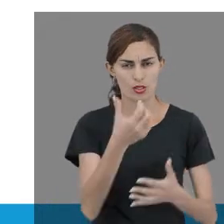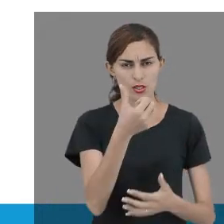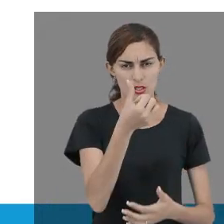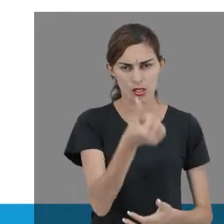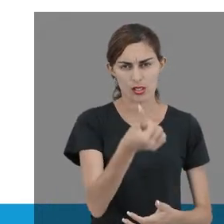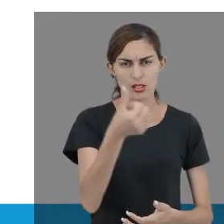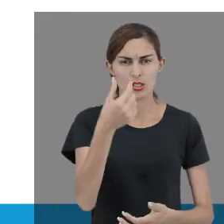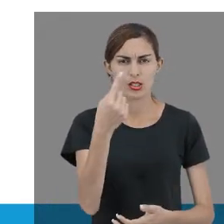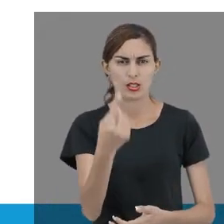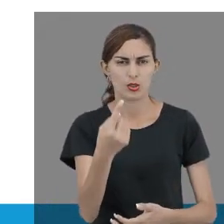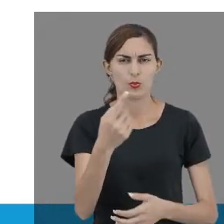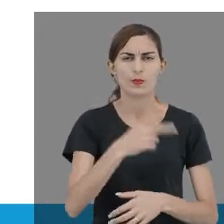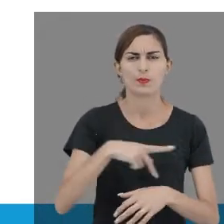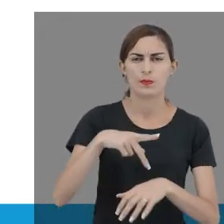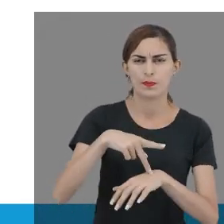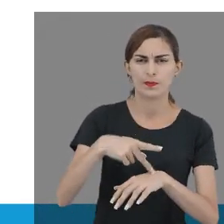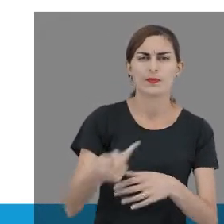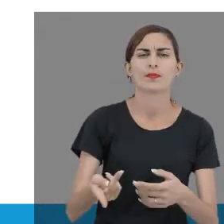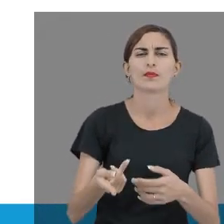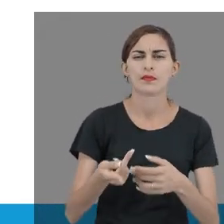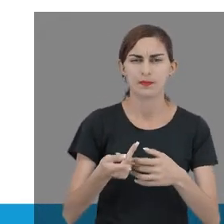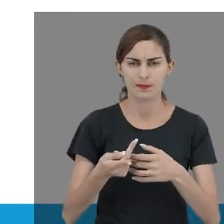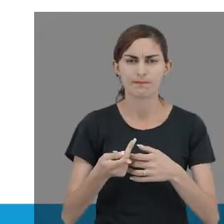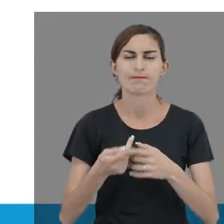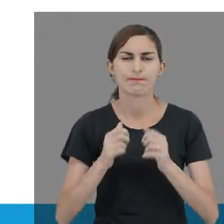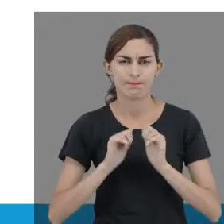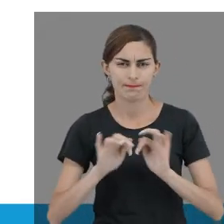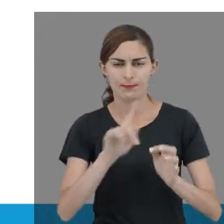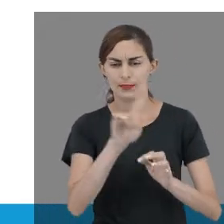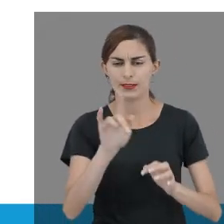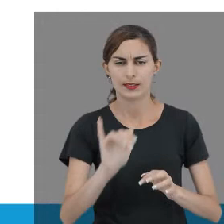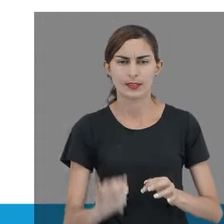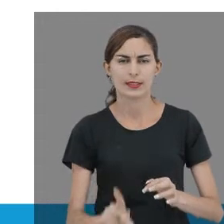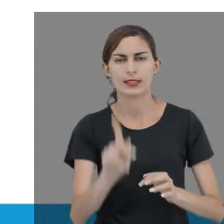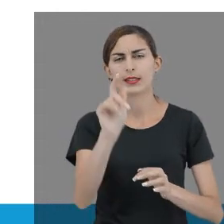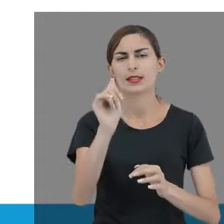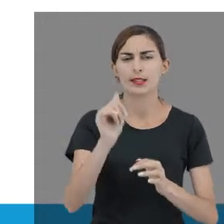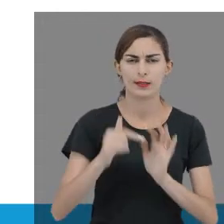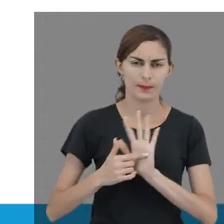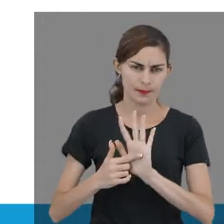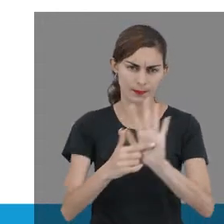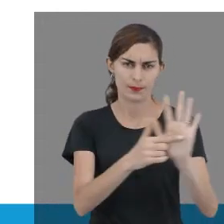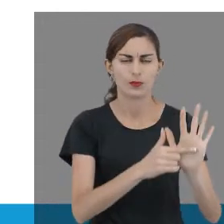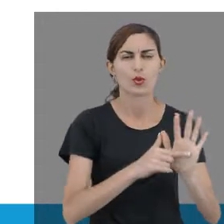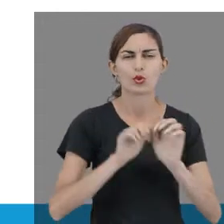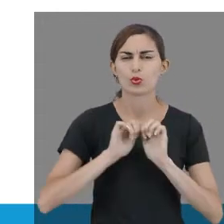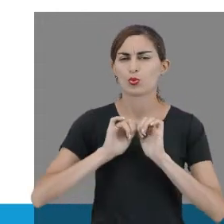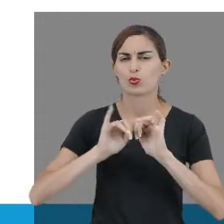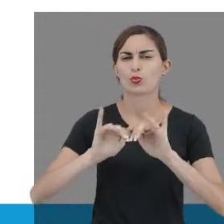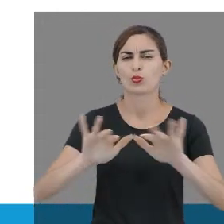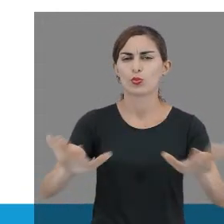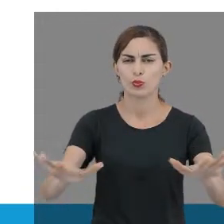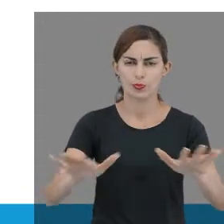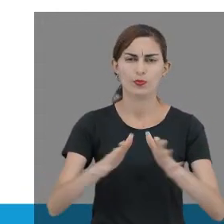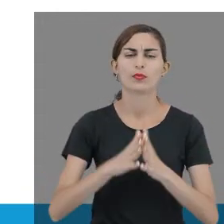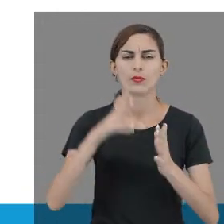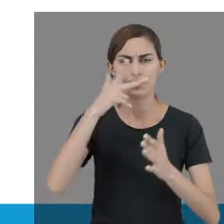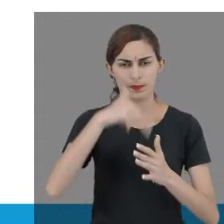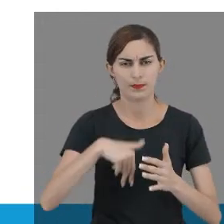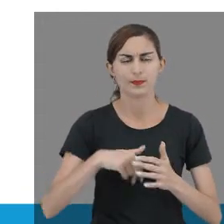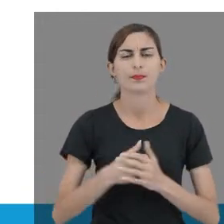61 países com transmissão contínua do Zika, né? Então, 84 tem evidência de transmissão e 61 tem transmissão